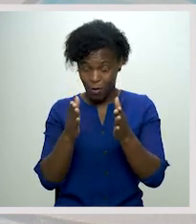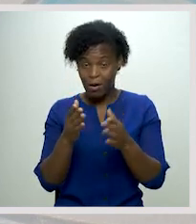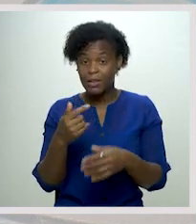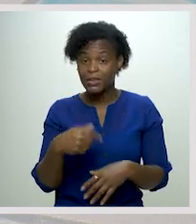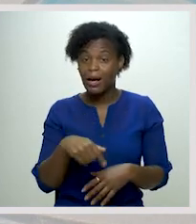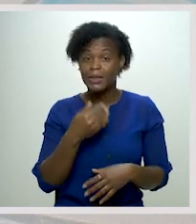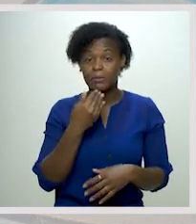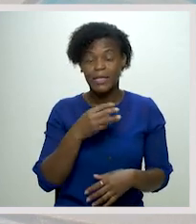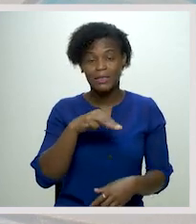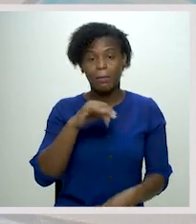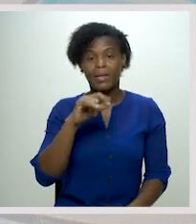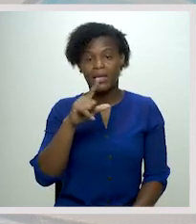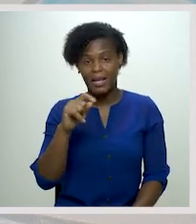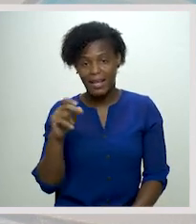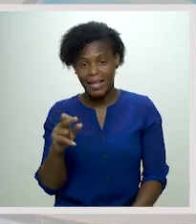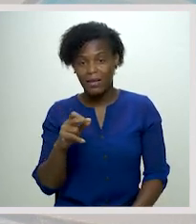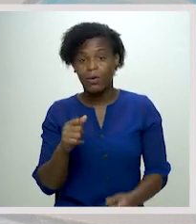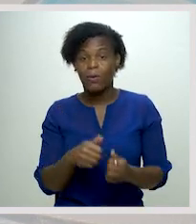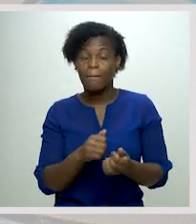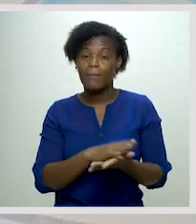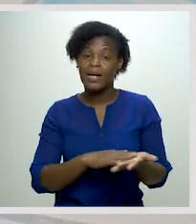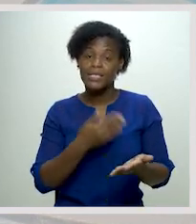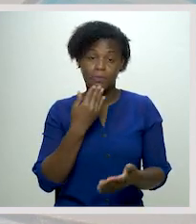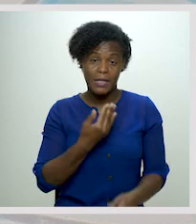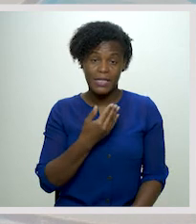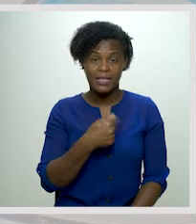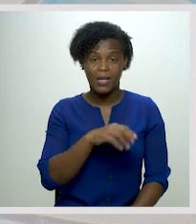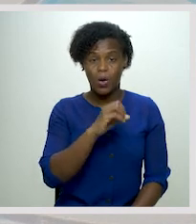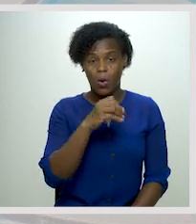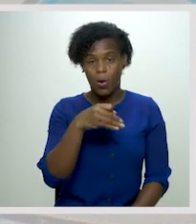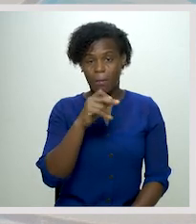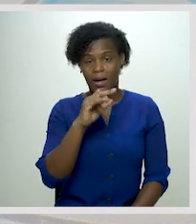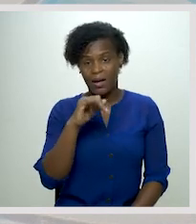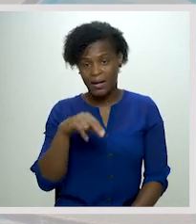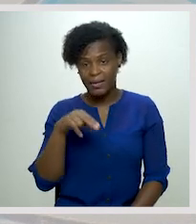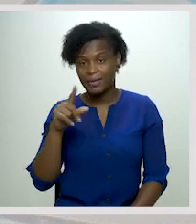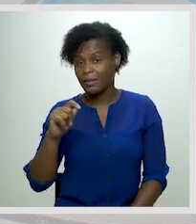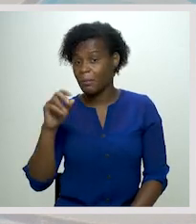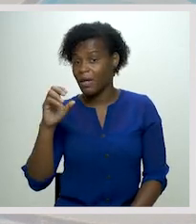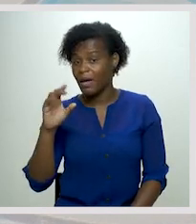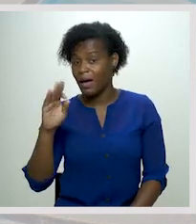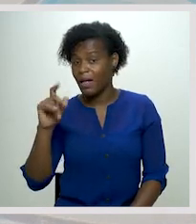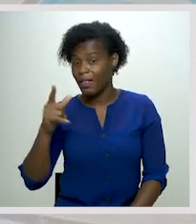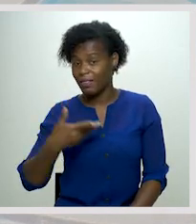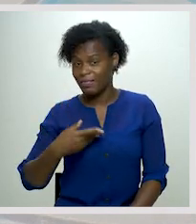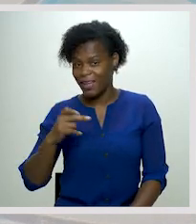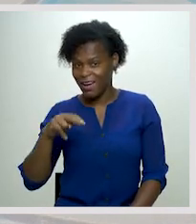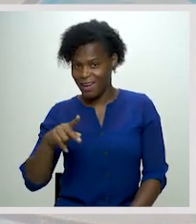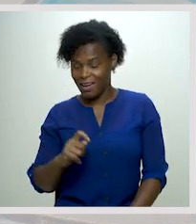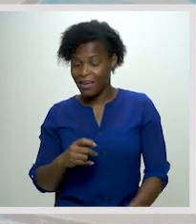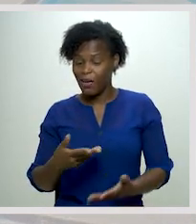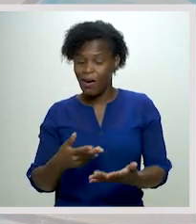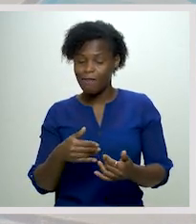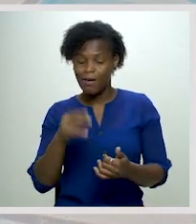mais focada na experiência do Miller, baseado nas experiências de Oparin e Aldan. Vamos à nossa